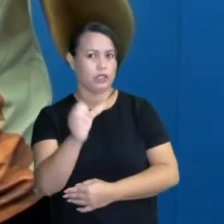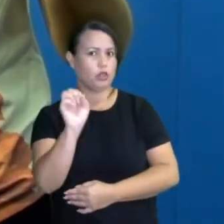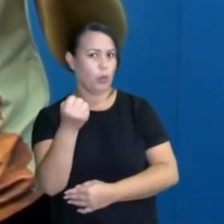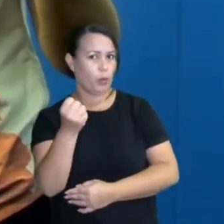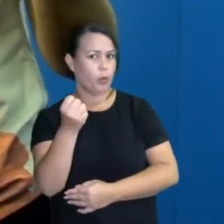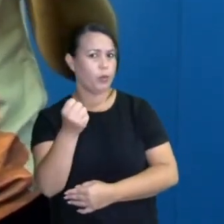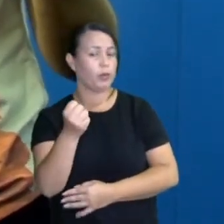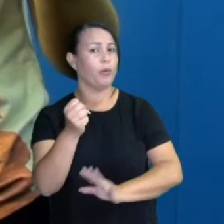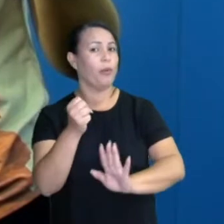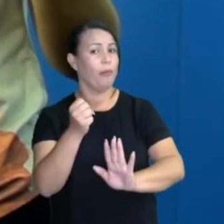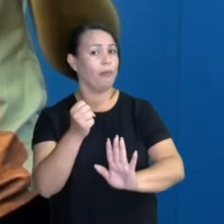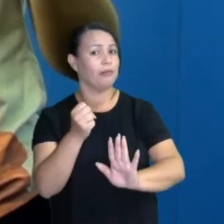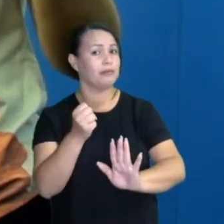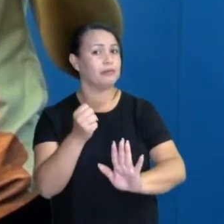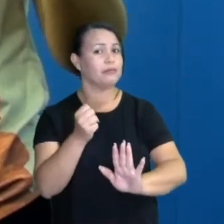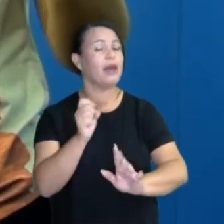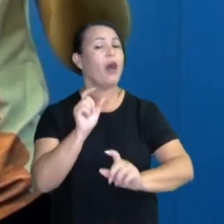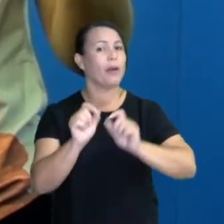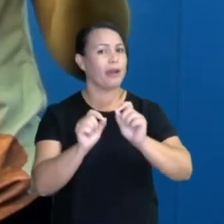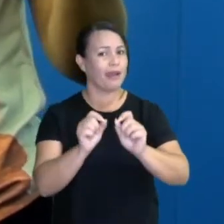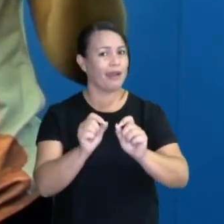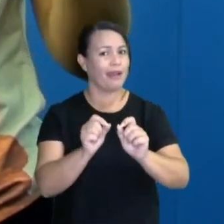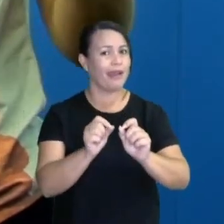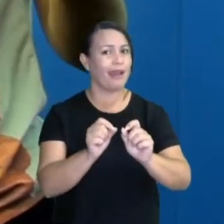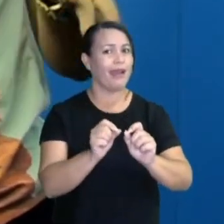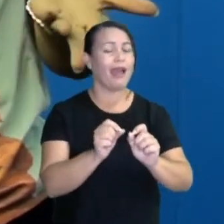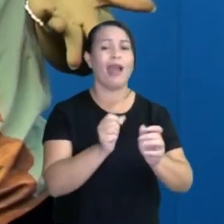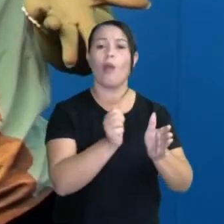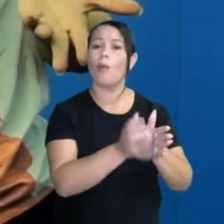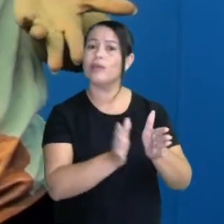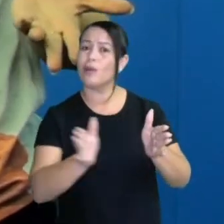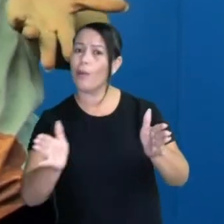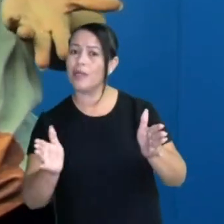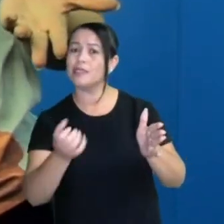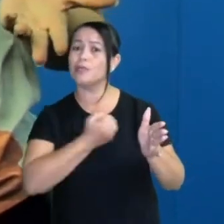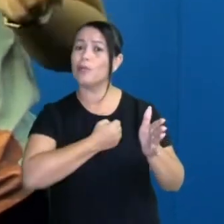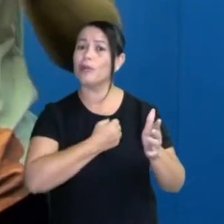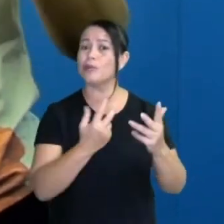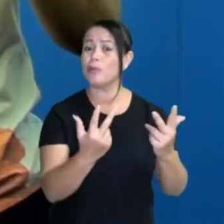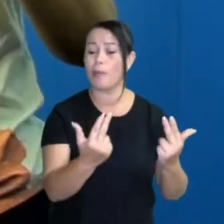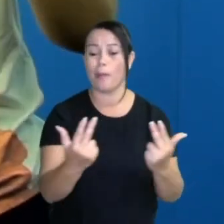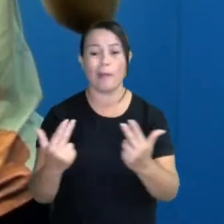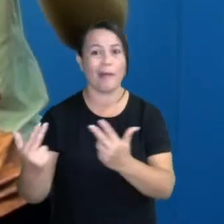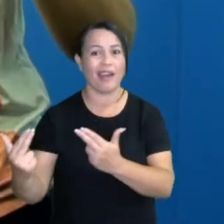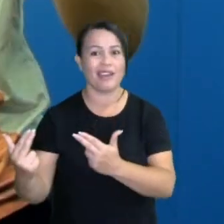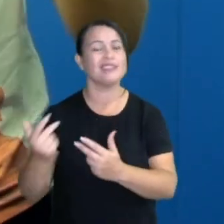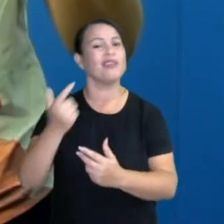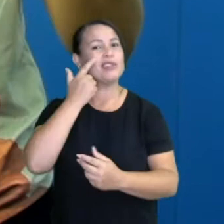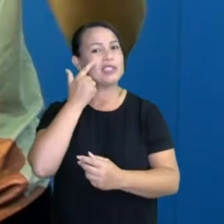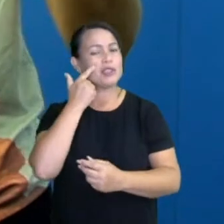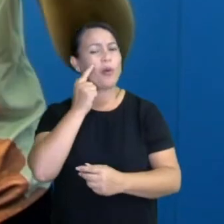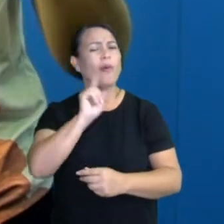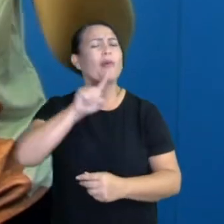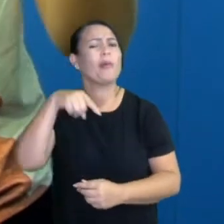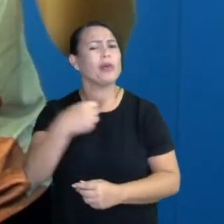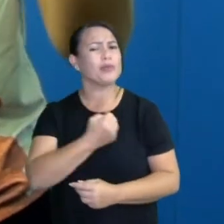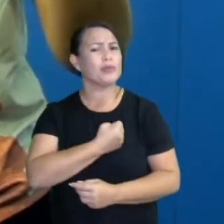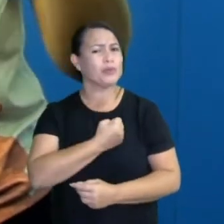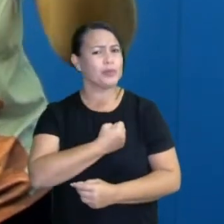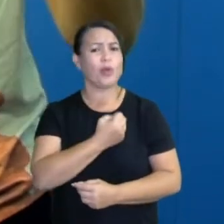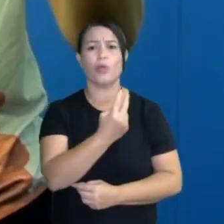6, 8, opa, é uma sequência de números pares, né? Então, quem vai ser meu próximo